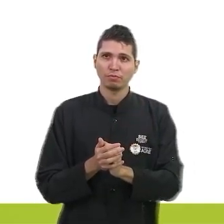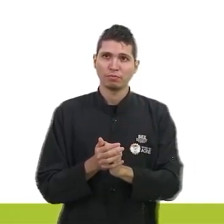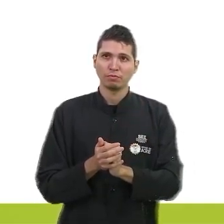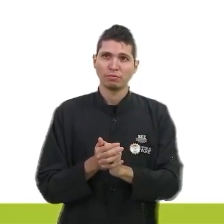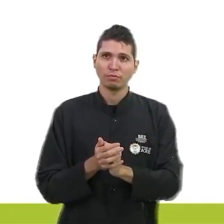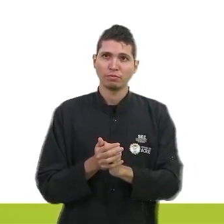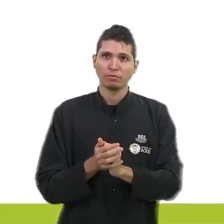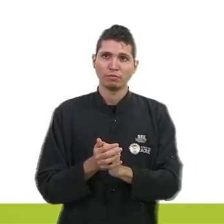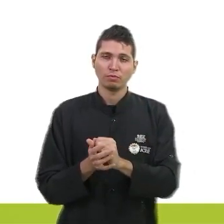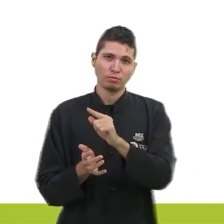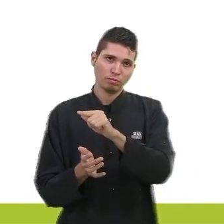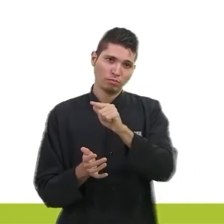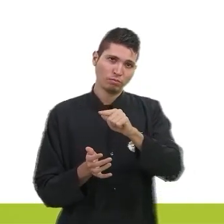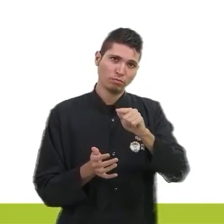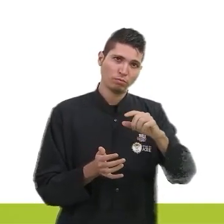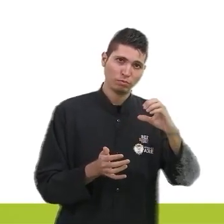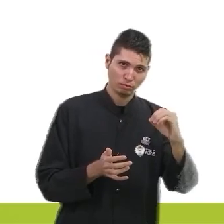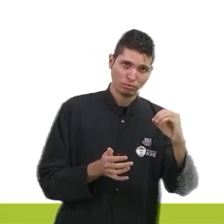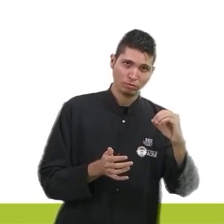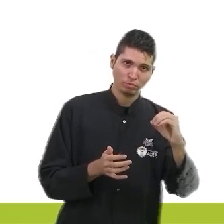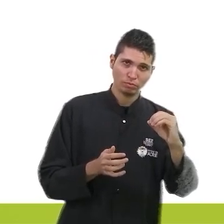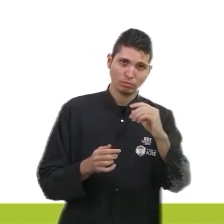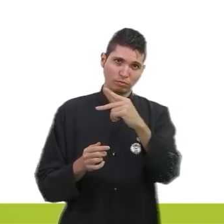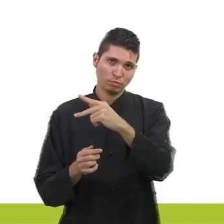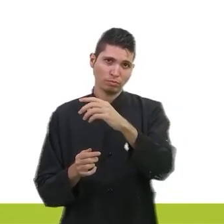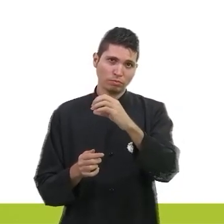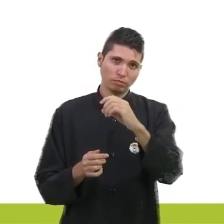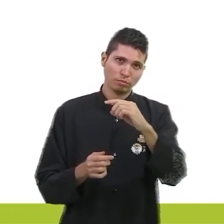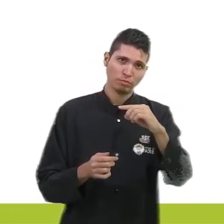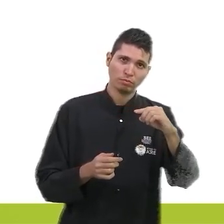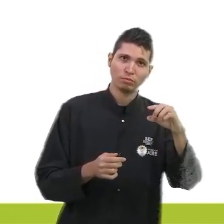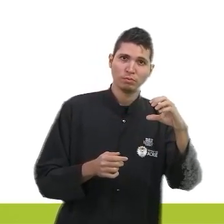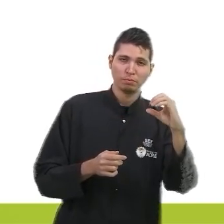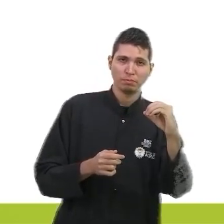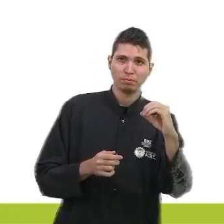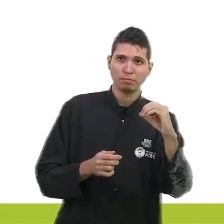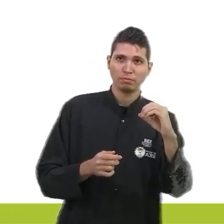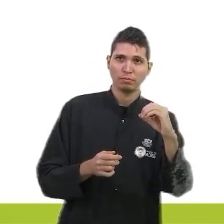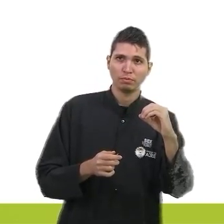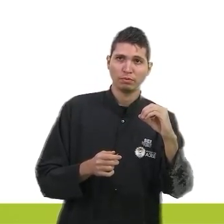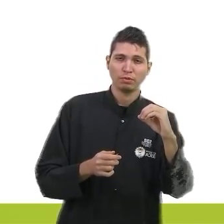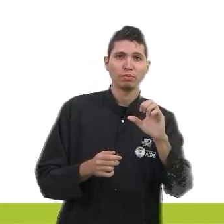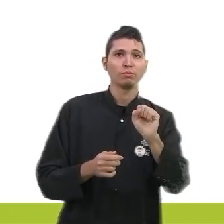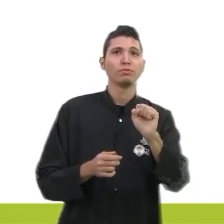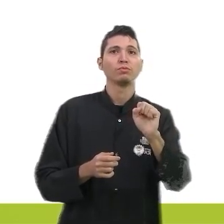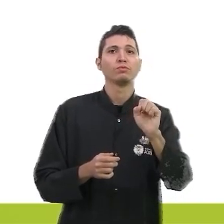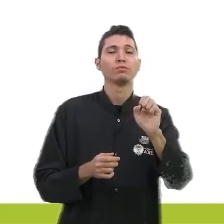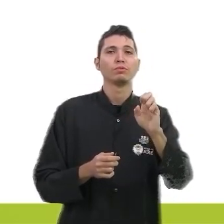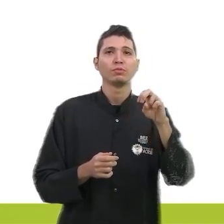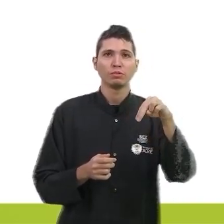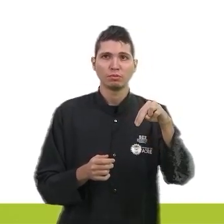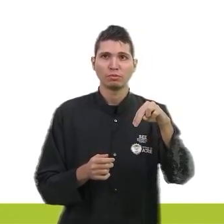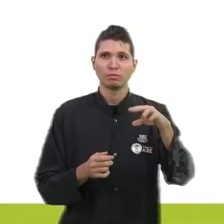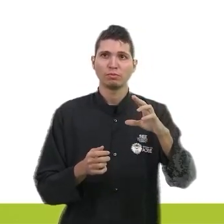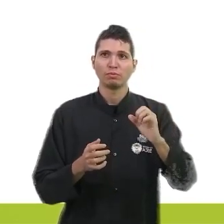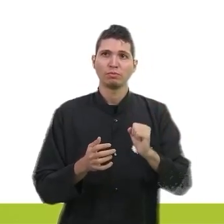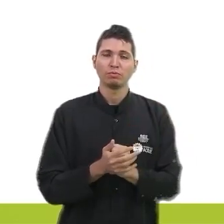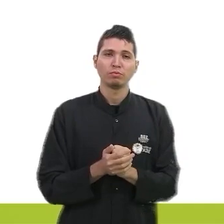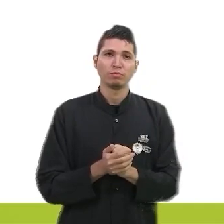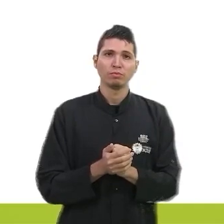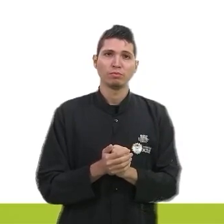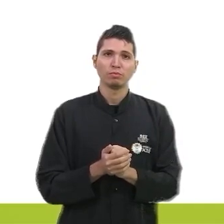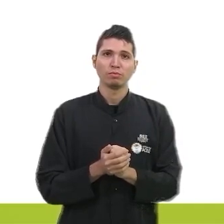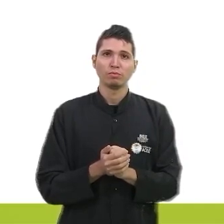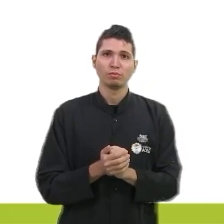OP' é o cosseno do arco AP. E como está no primeiro quadrante, esse cosseno é